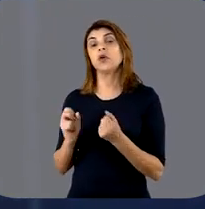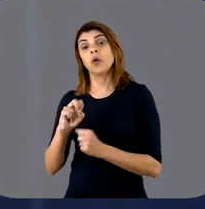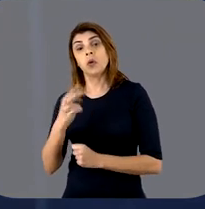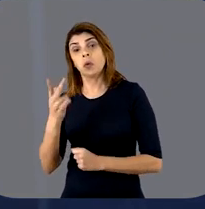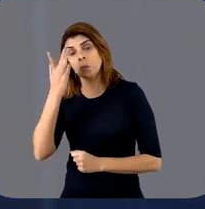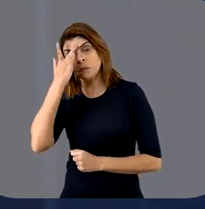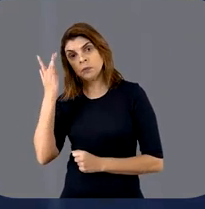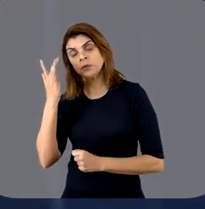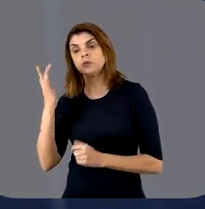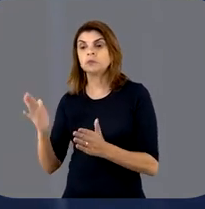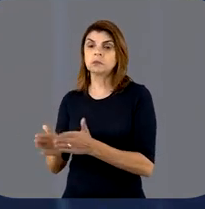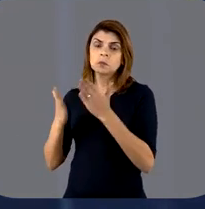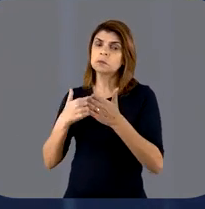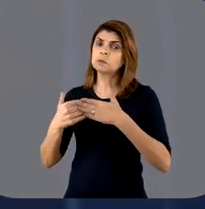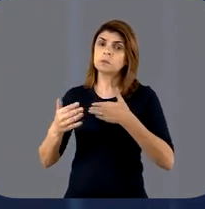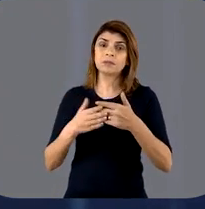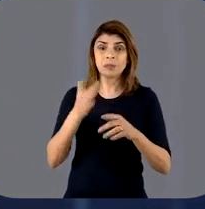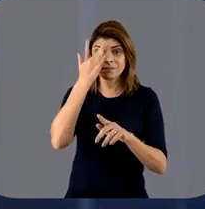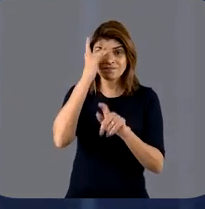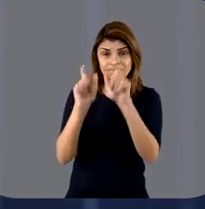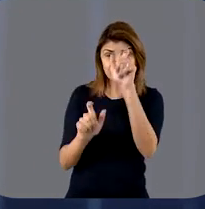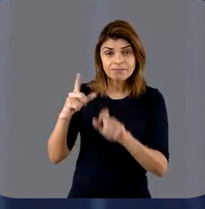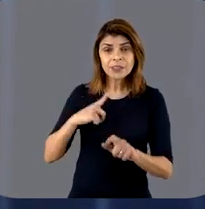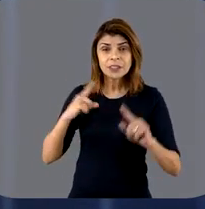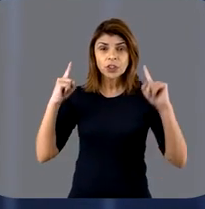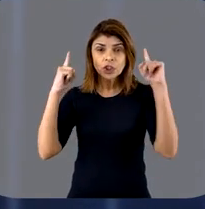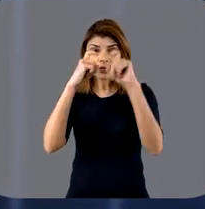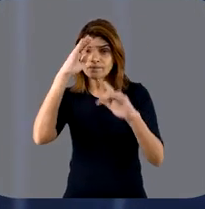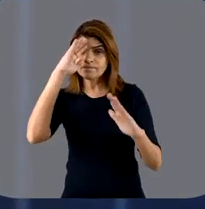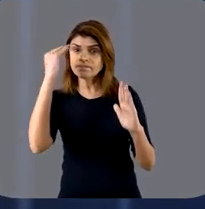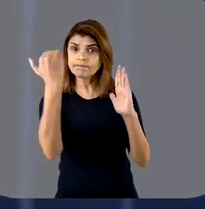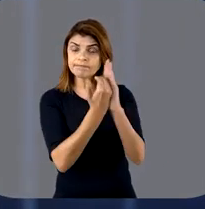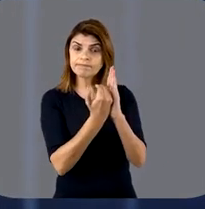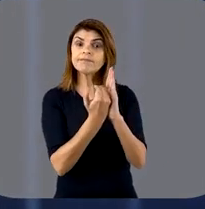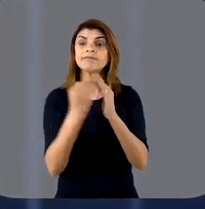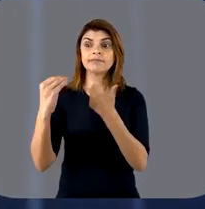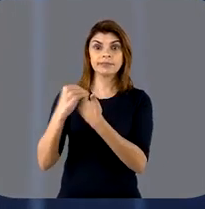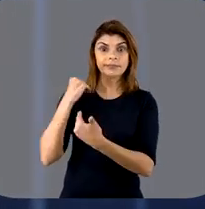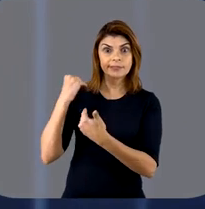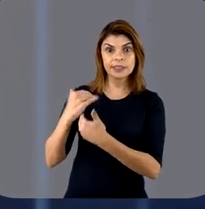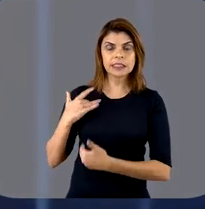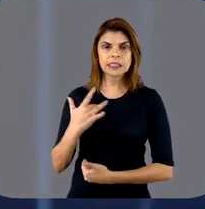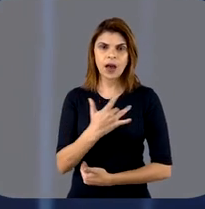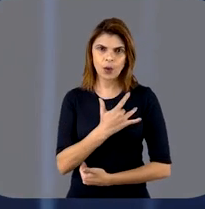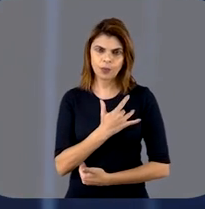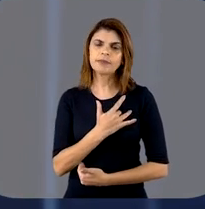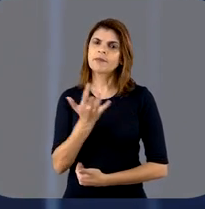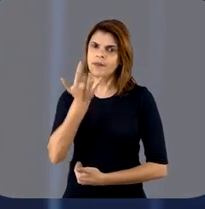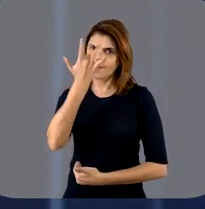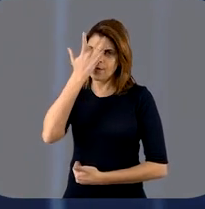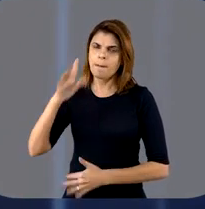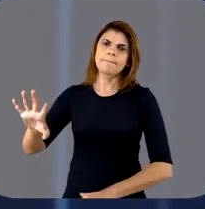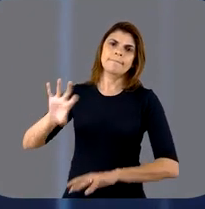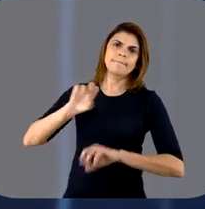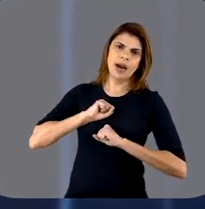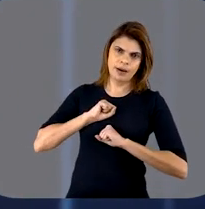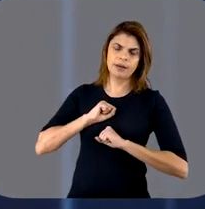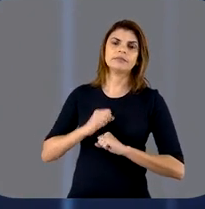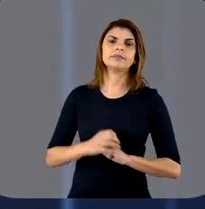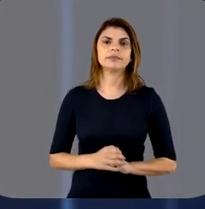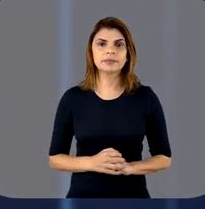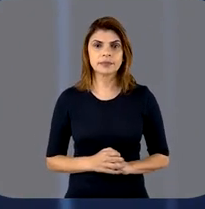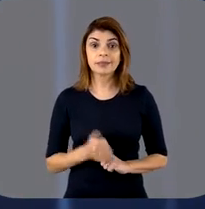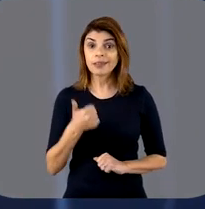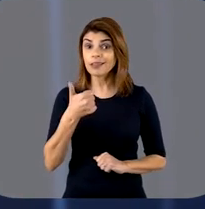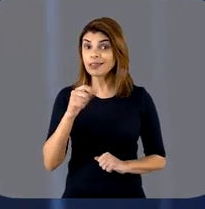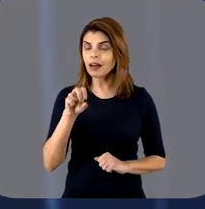de cumprir as recomendações das autoridades de saúde ficam mais expostos aos riscos da transmissão. Em 10